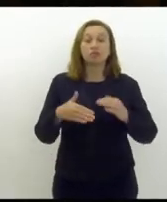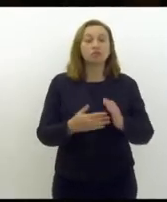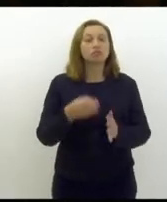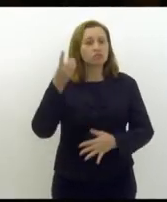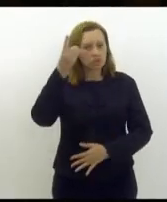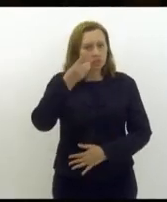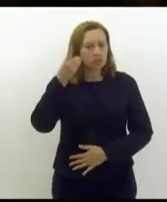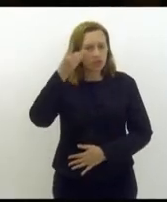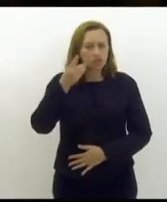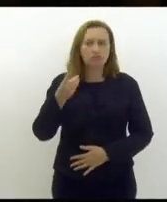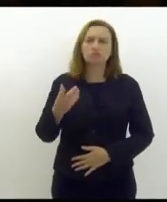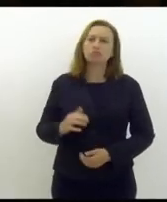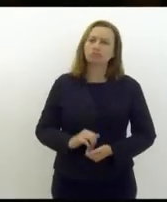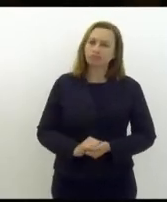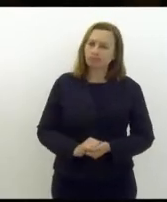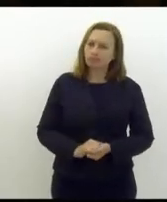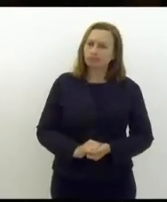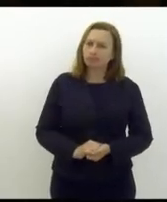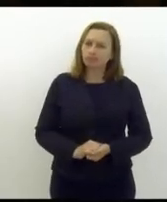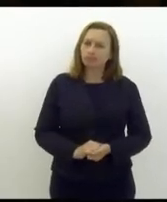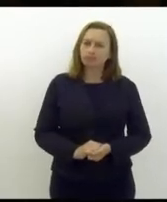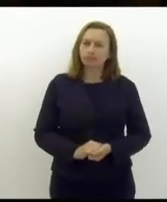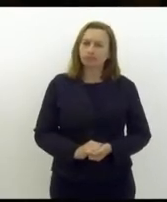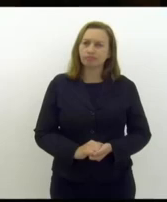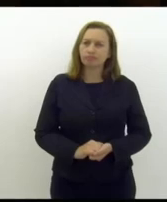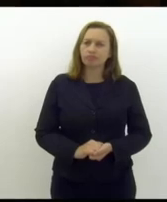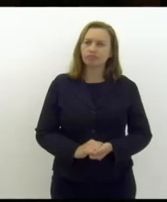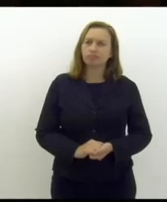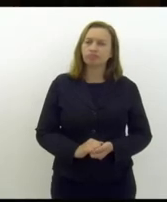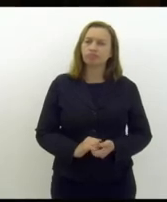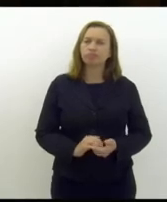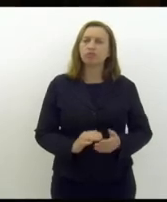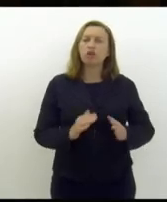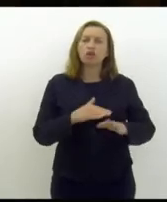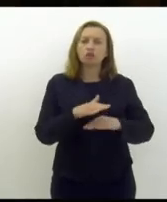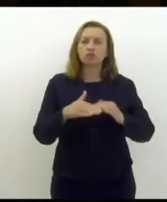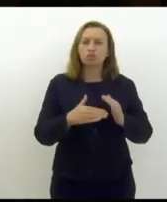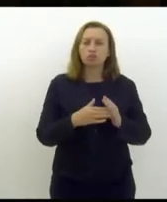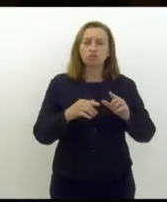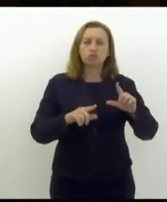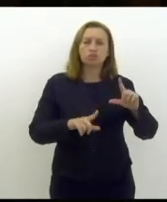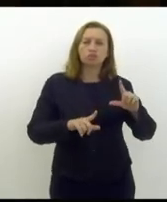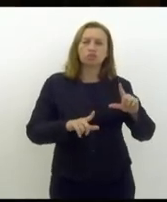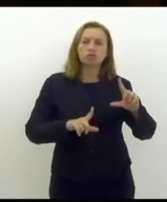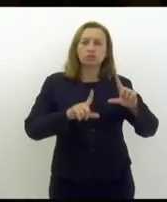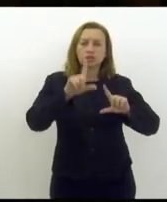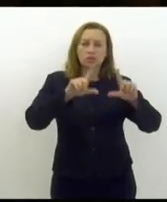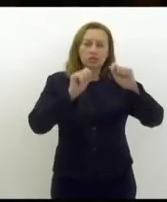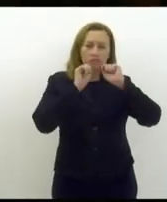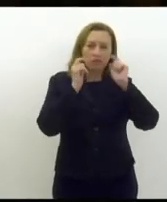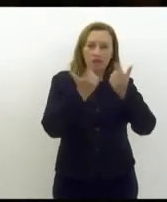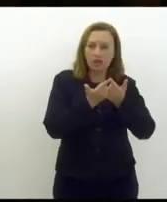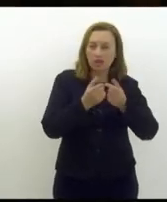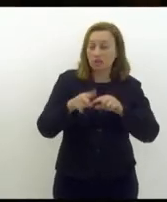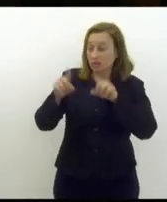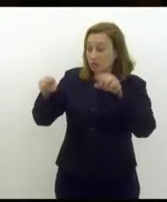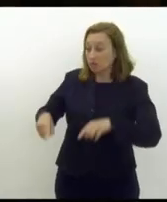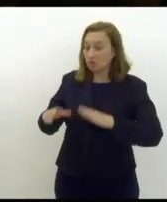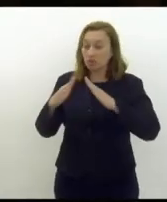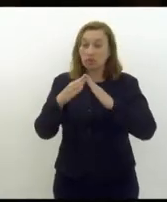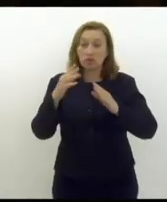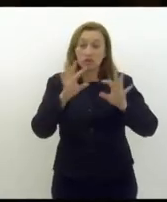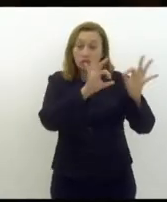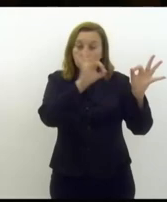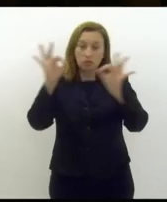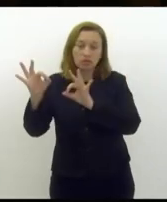deputados deputadas a toda a técnica da TV alerj todos os servidores dessa casa e sobretudo aqueles que nos